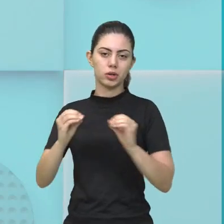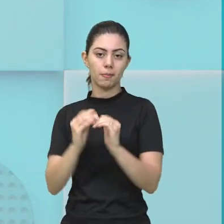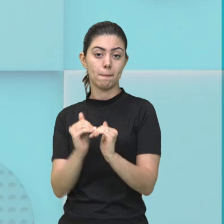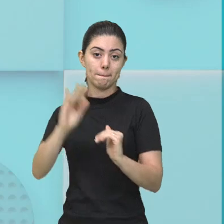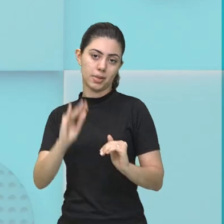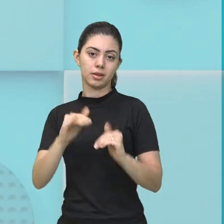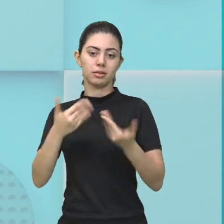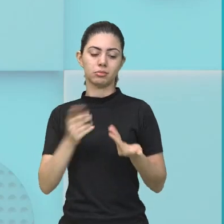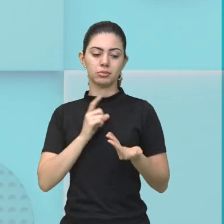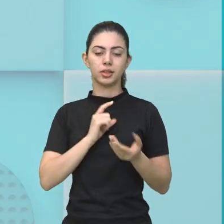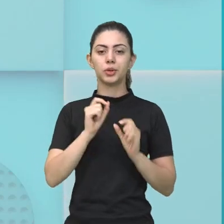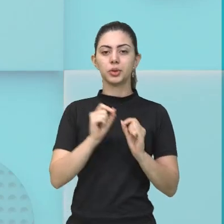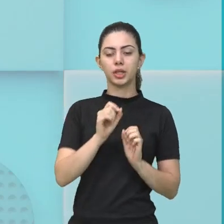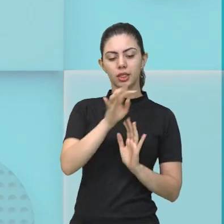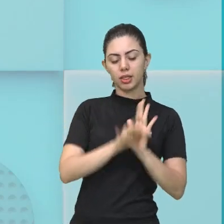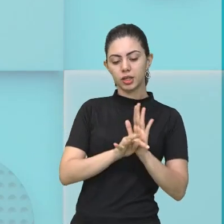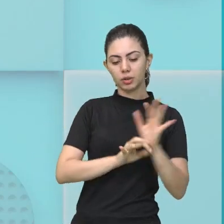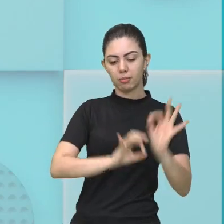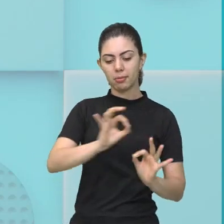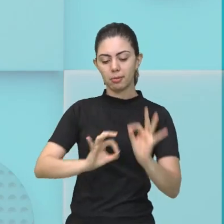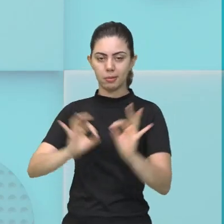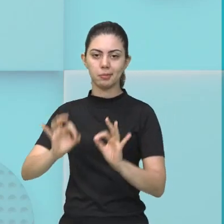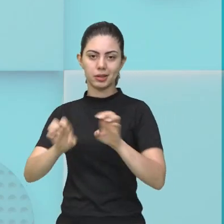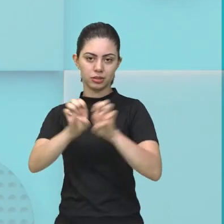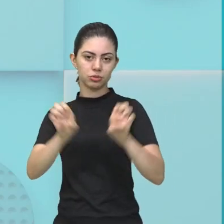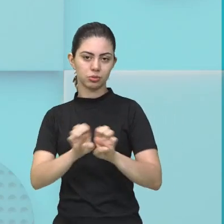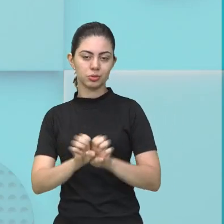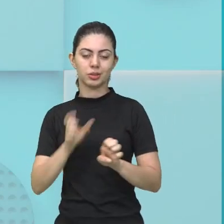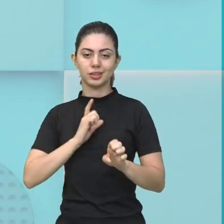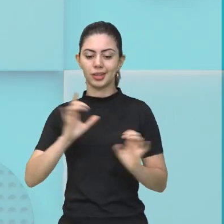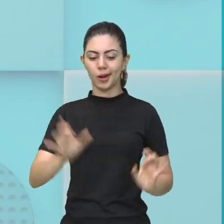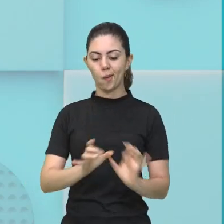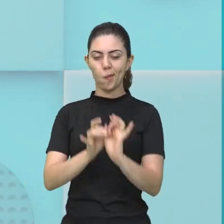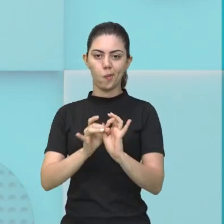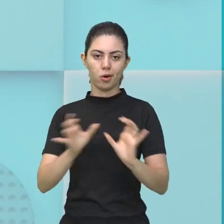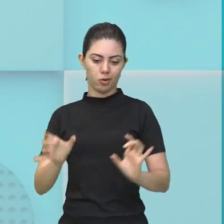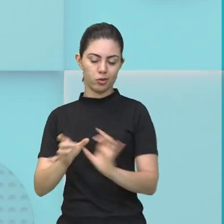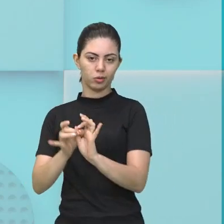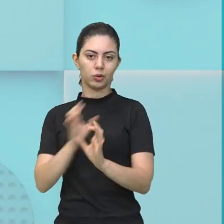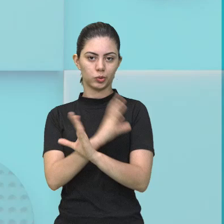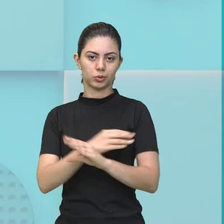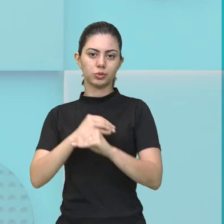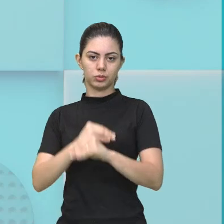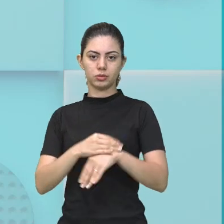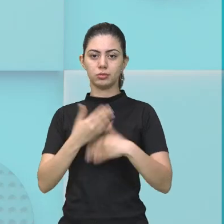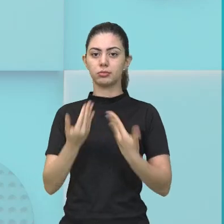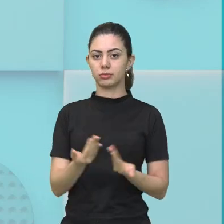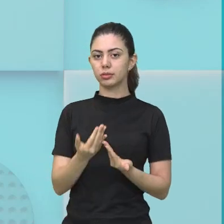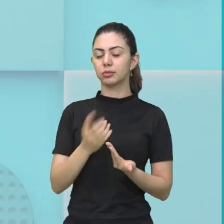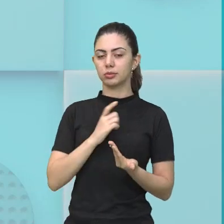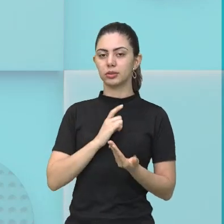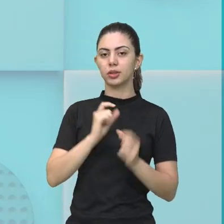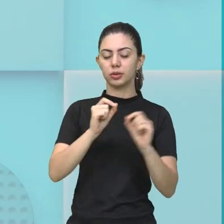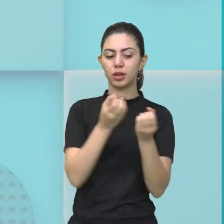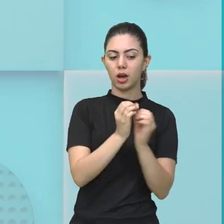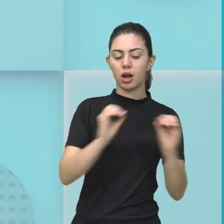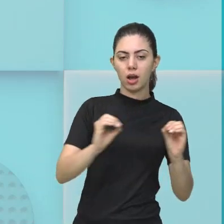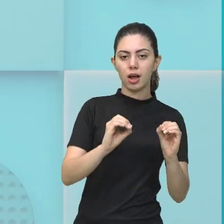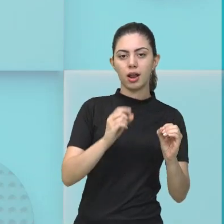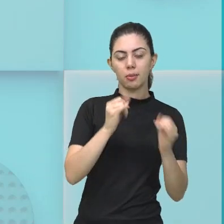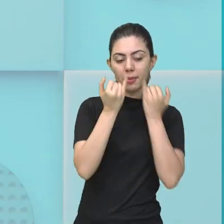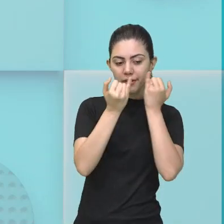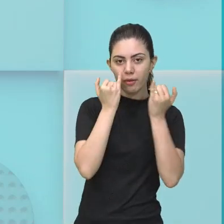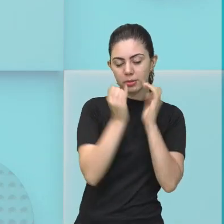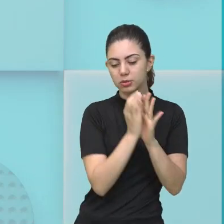organização textual que faz com que o texto tenha essas conexões com o que você está dizendo naquele momento e aquilo que foi apresentado antes. Então essa